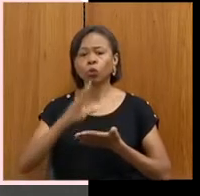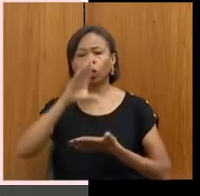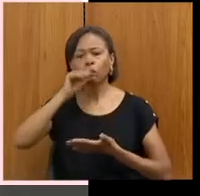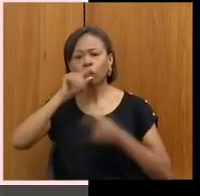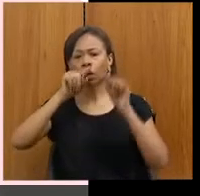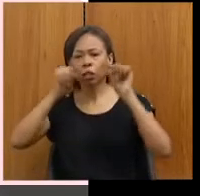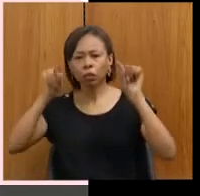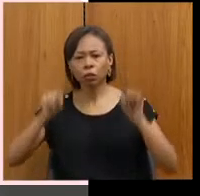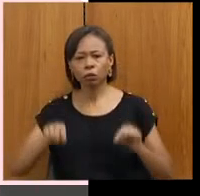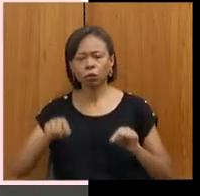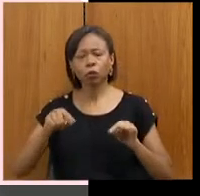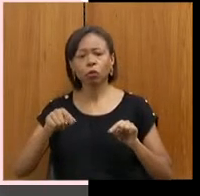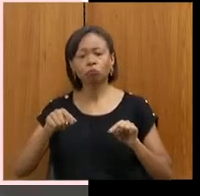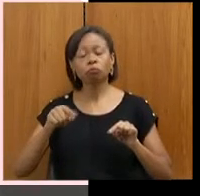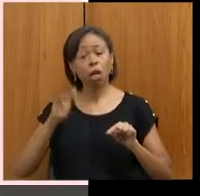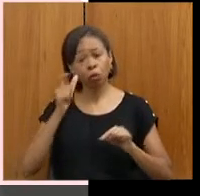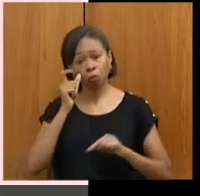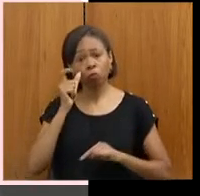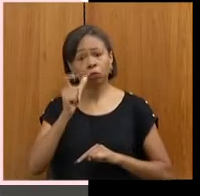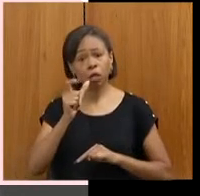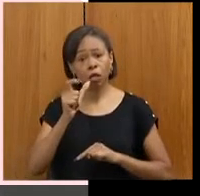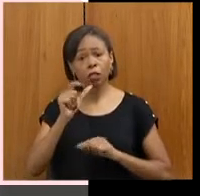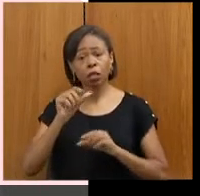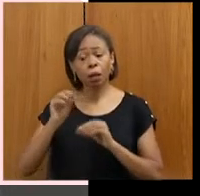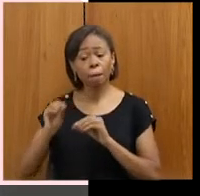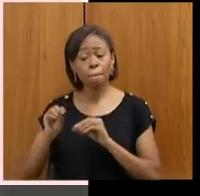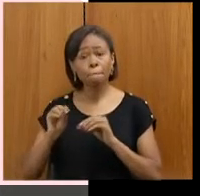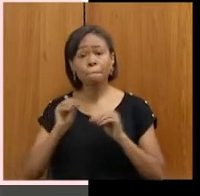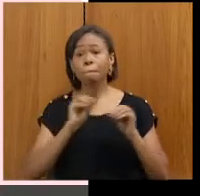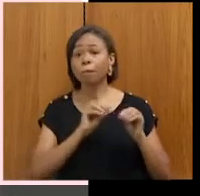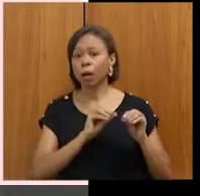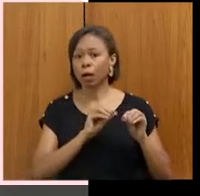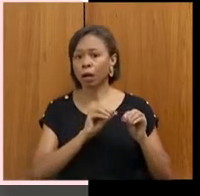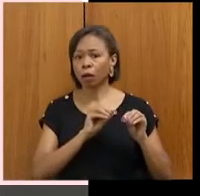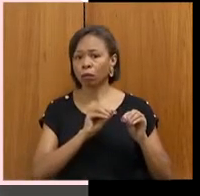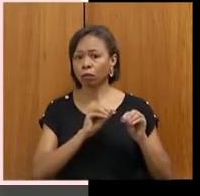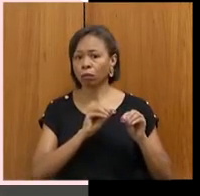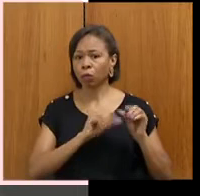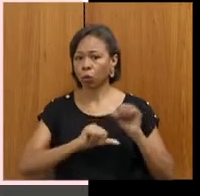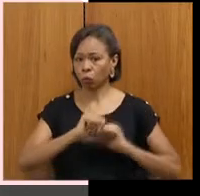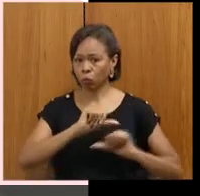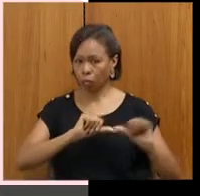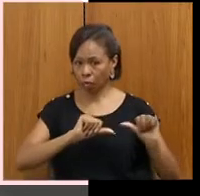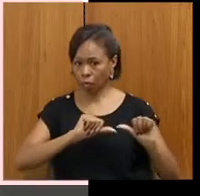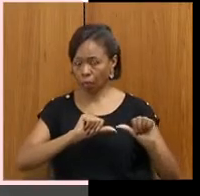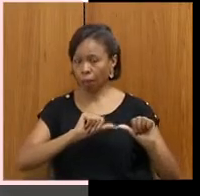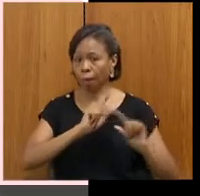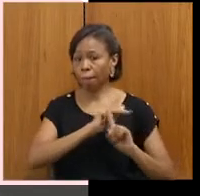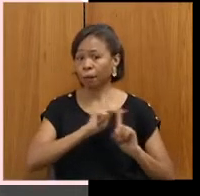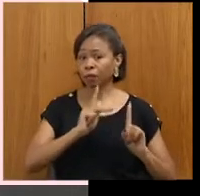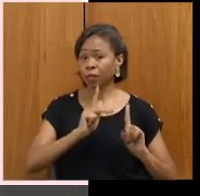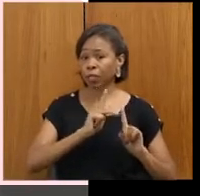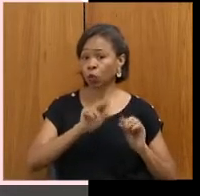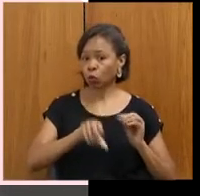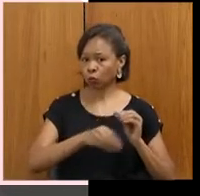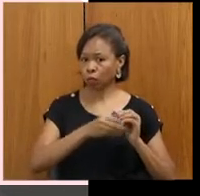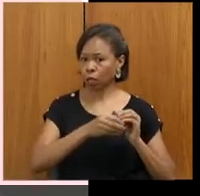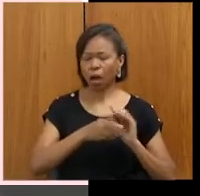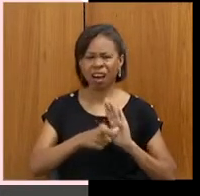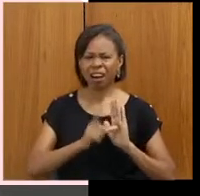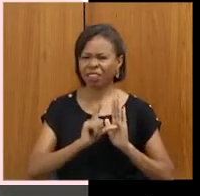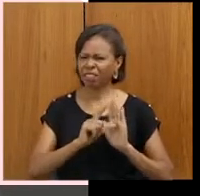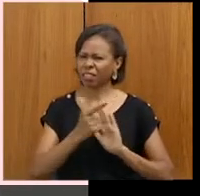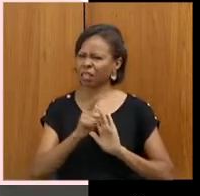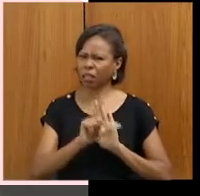o demonstraram interesse em emigrar para a previdência complementar até então não era previsto em